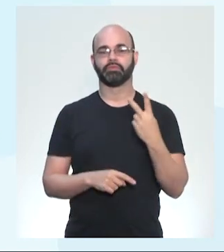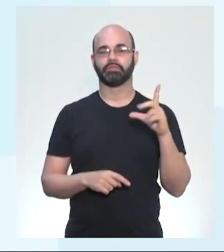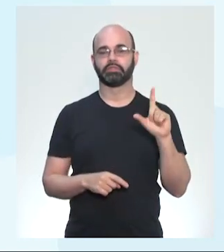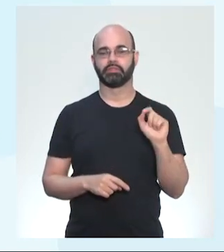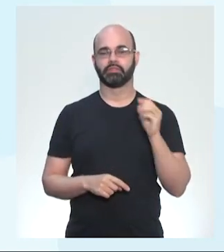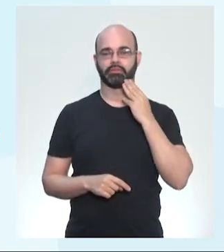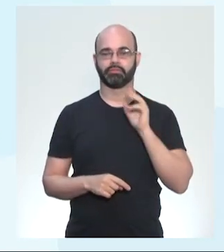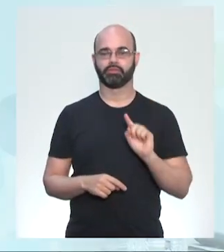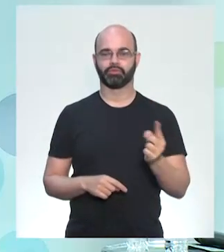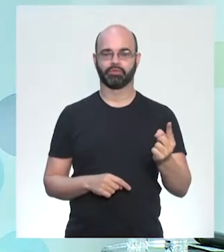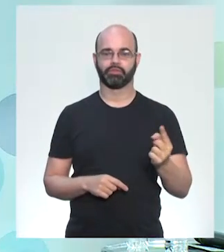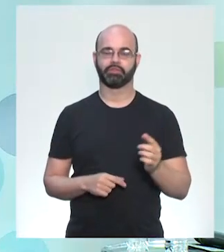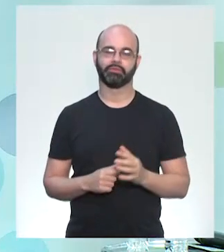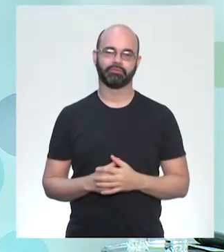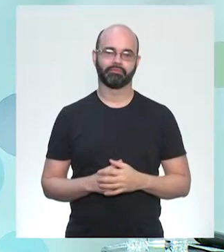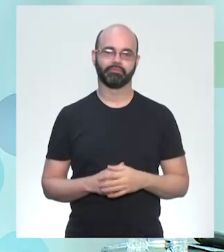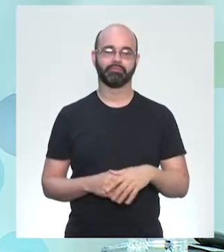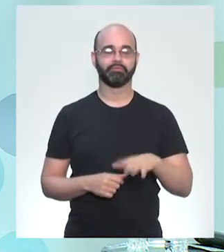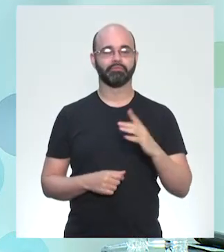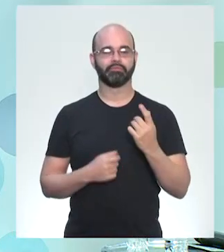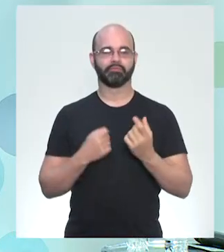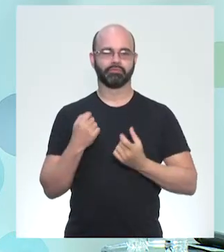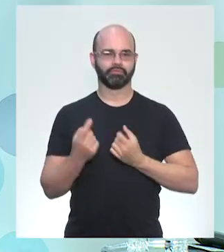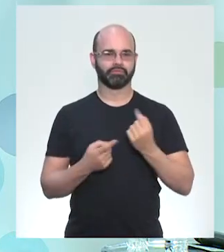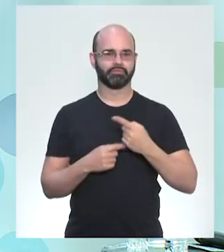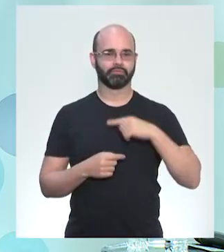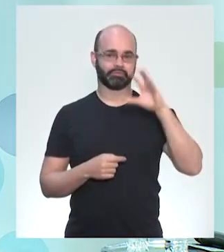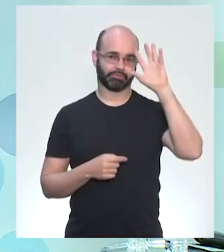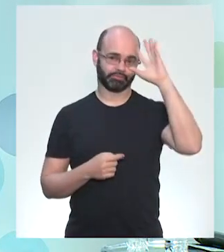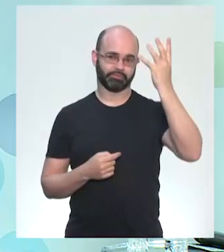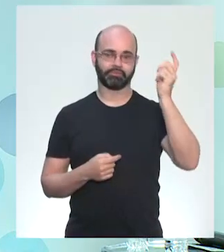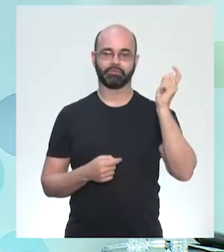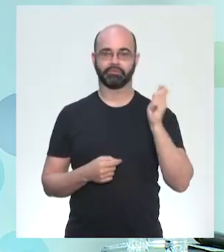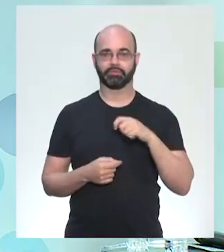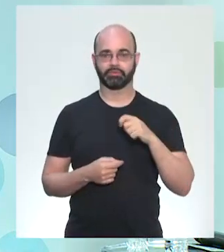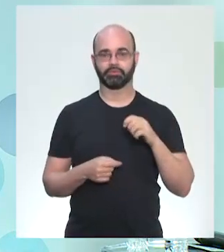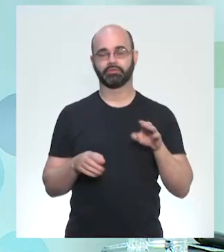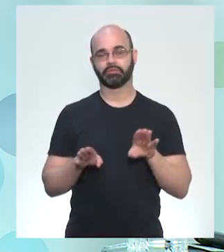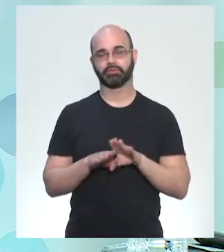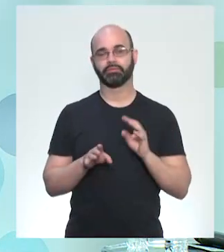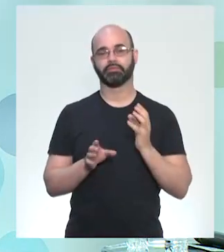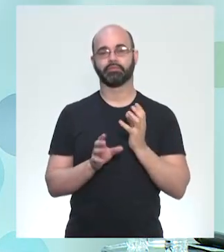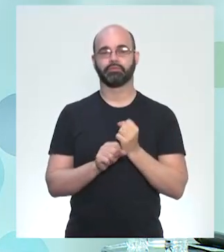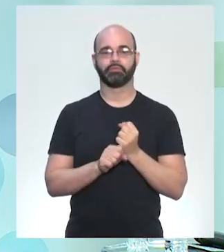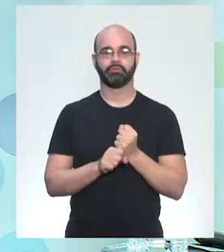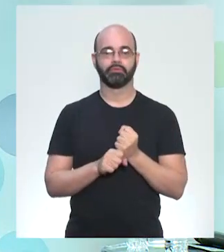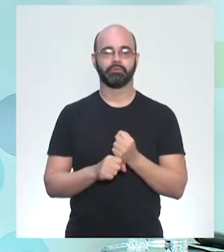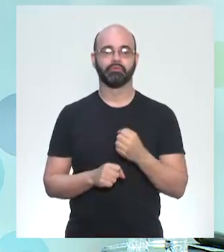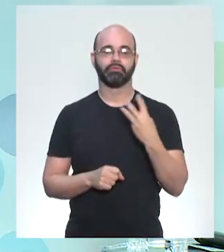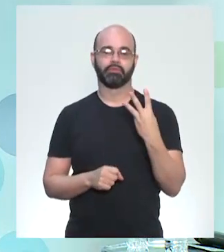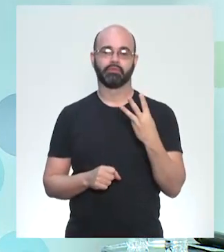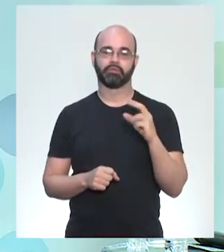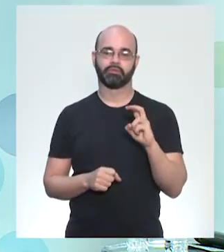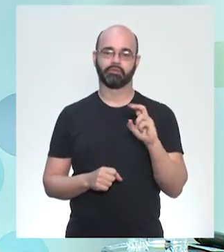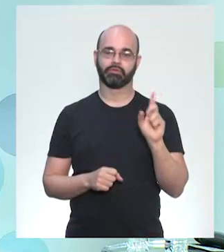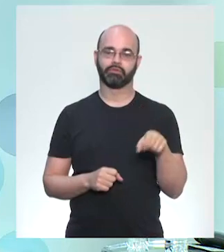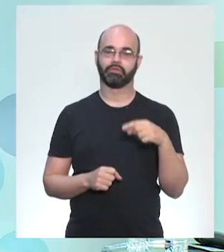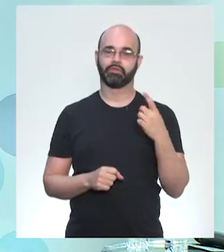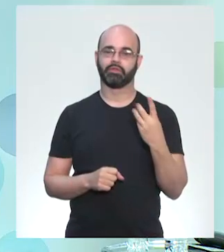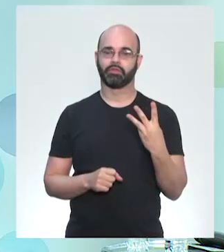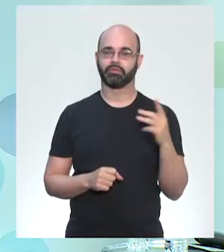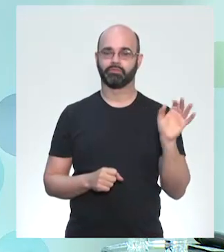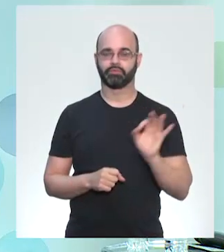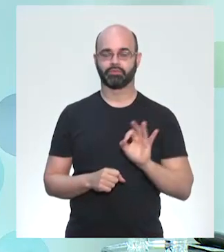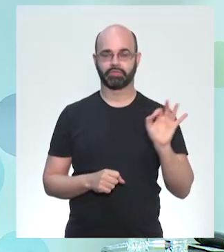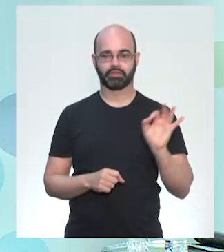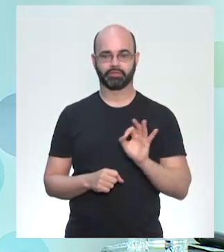Existem algumas opções para se chegar nesse resultado, inclusive o cálculo lá dos 35,3%,